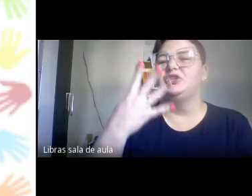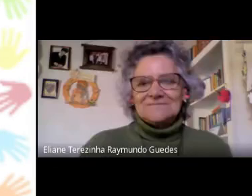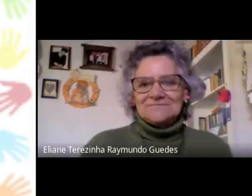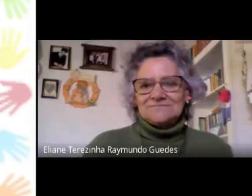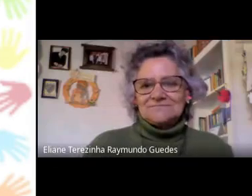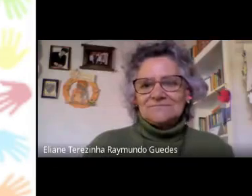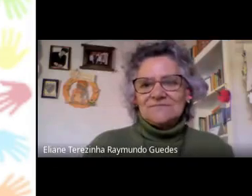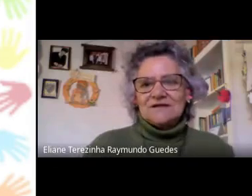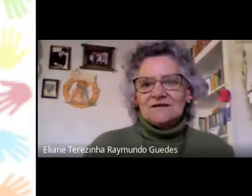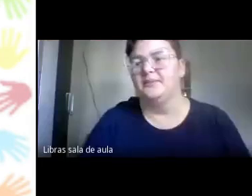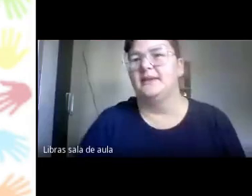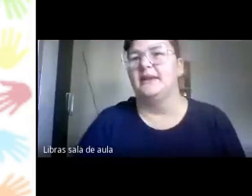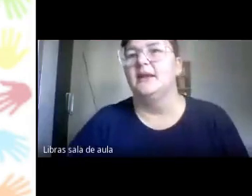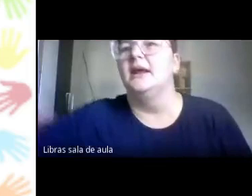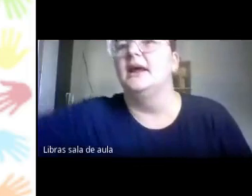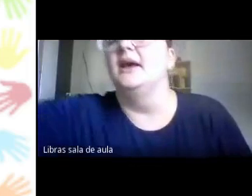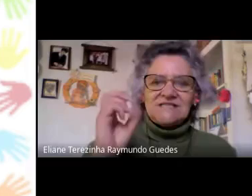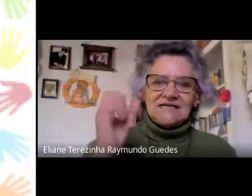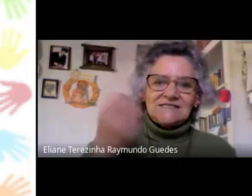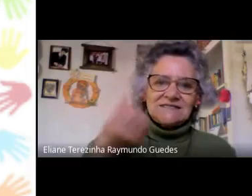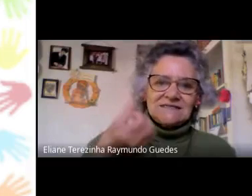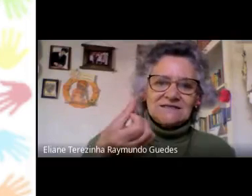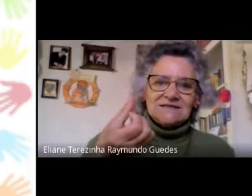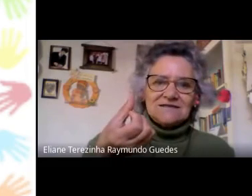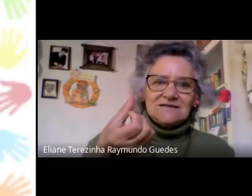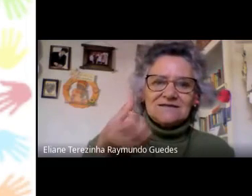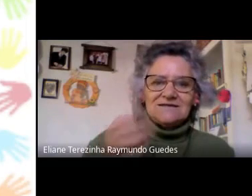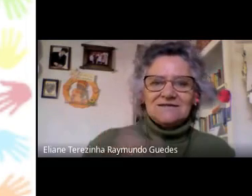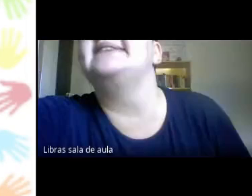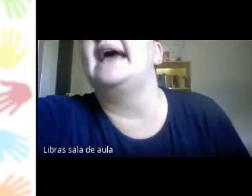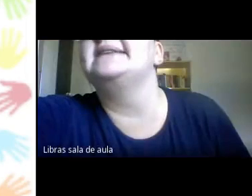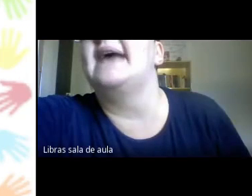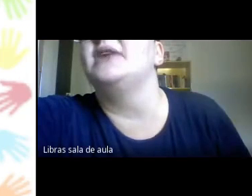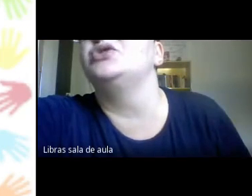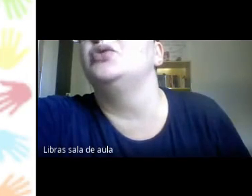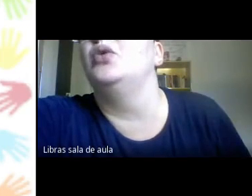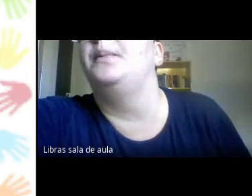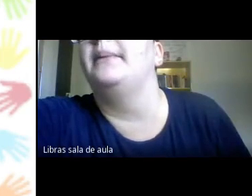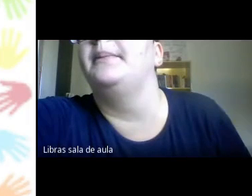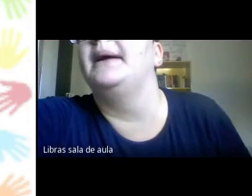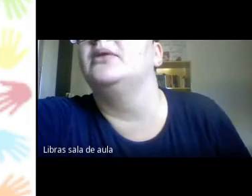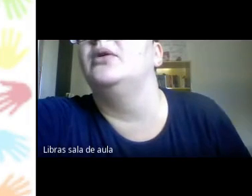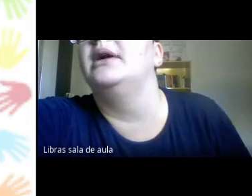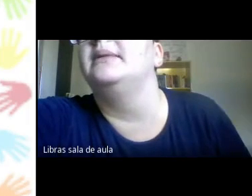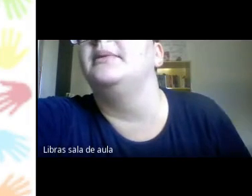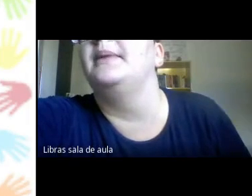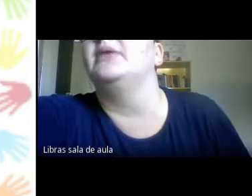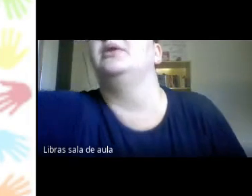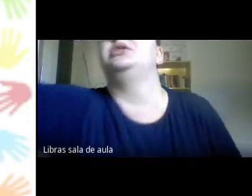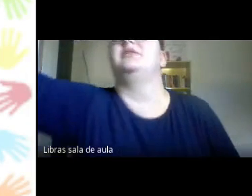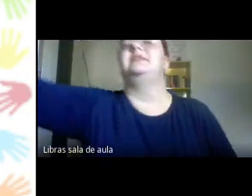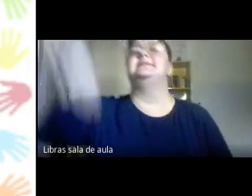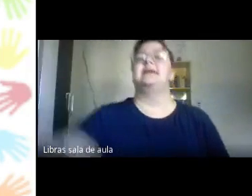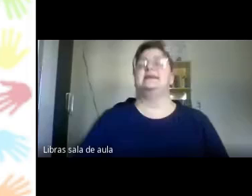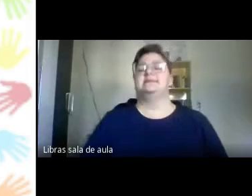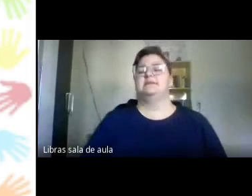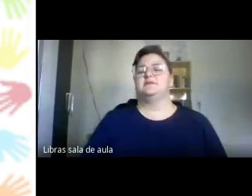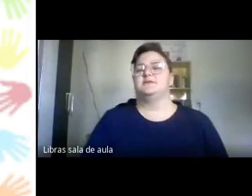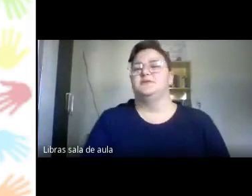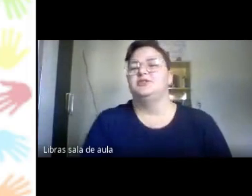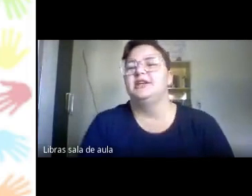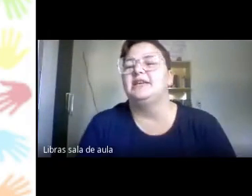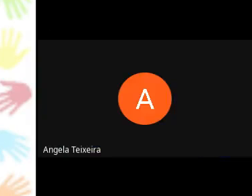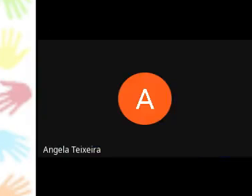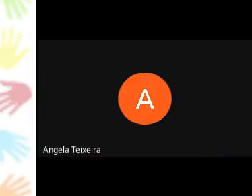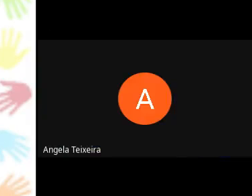de setembro. Não, 26. 26, desculpa, me perdoem, dia 26,